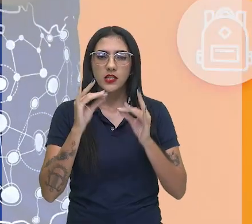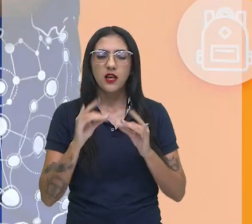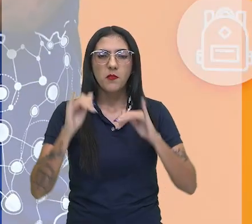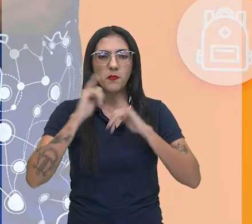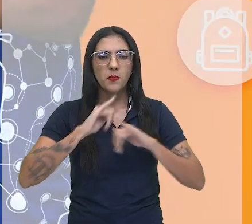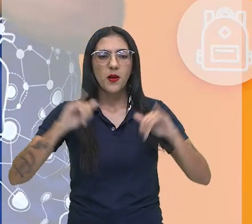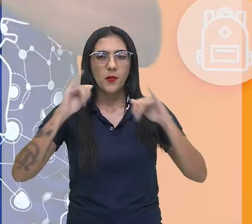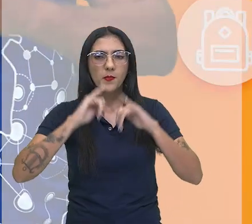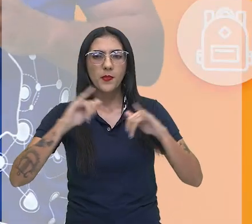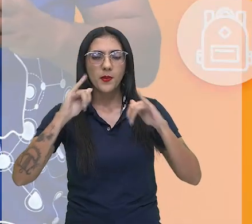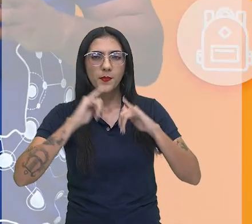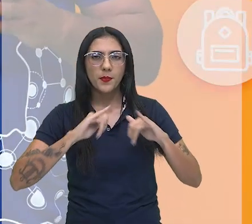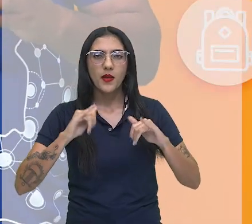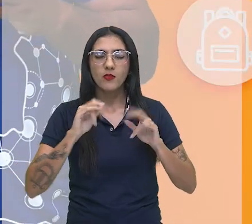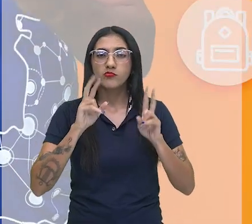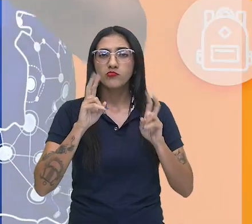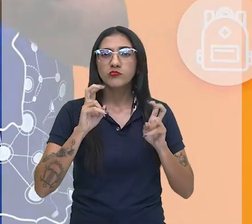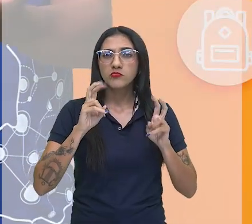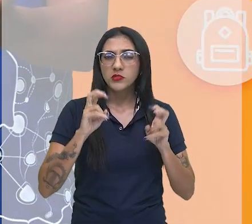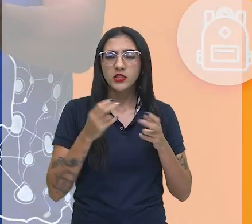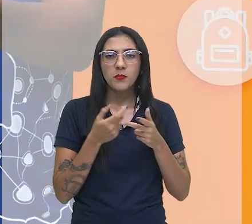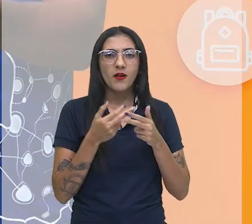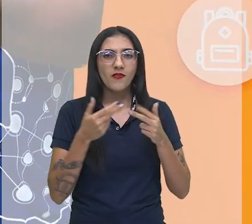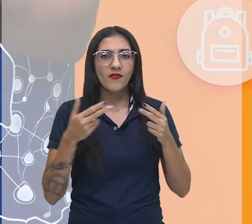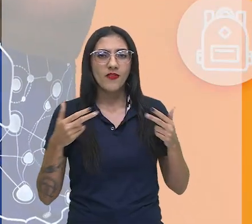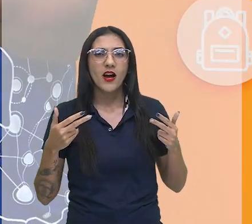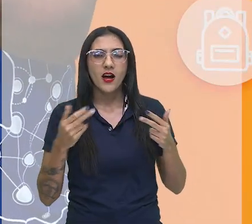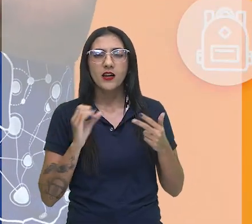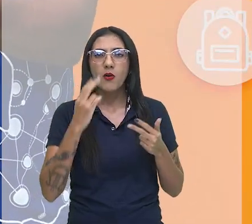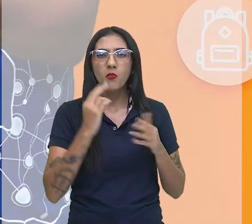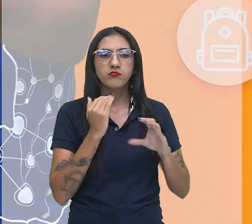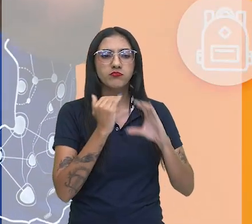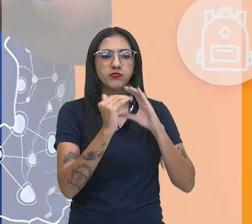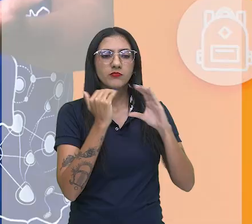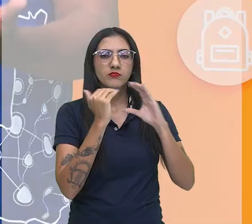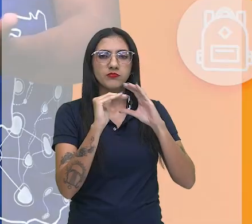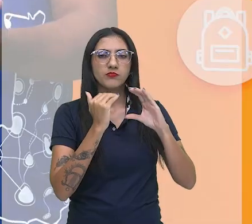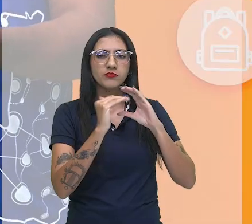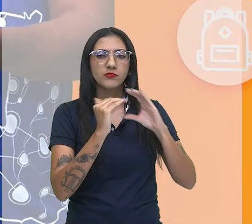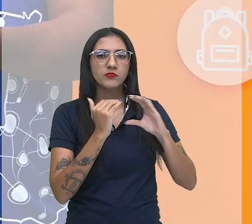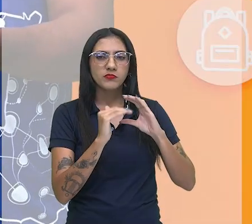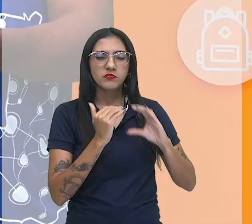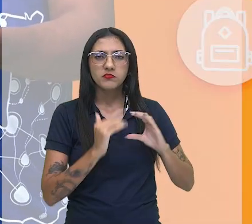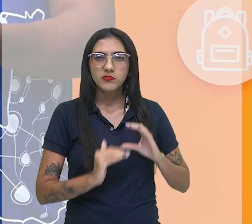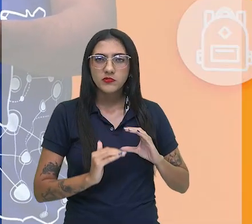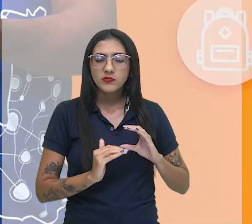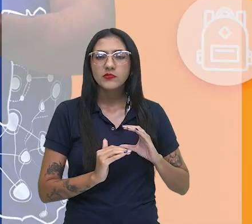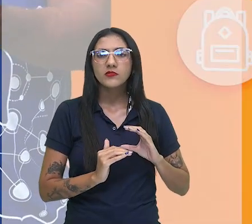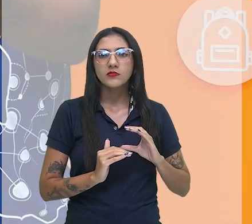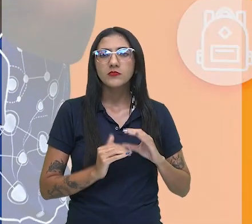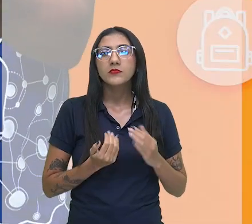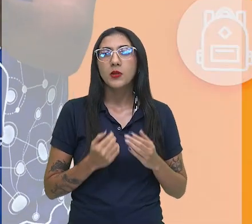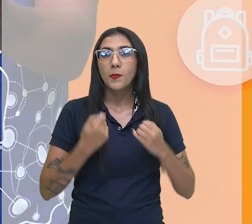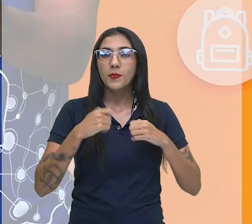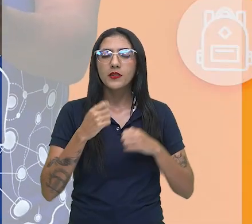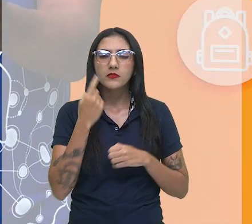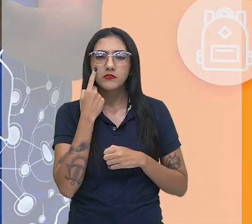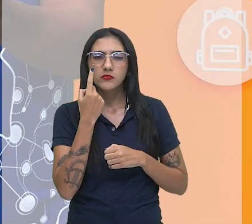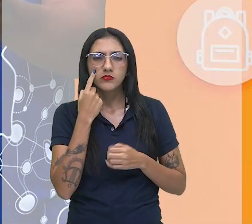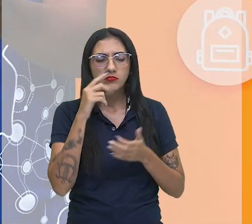você expor alguma mensagem, ou, como é que a gente fala, replicar, né, a mensagem ali, você tem que